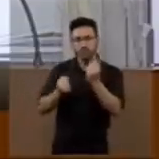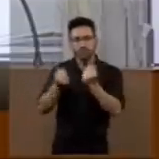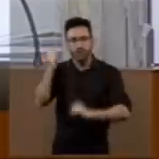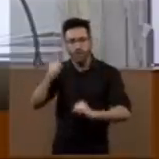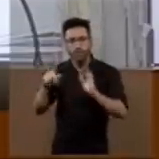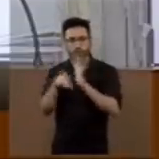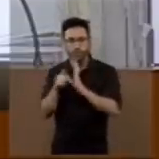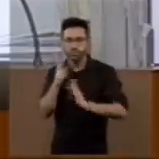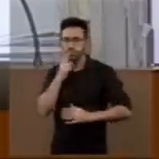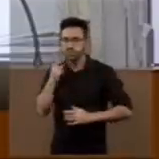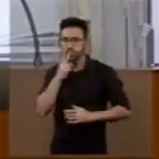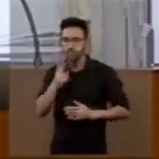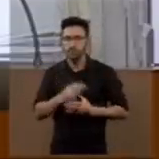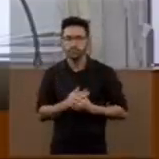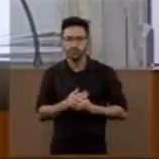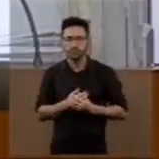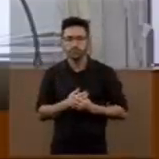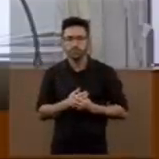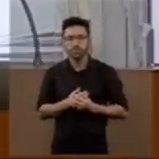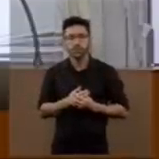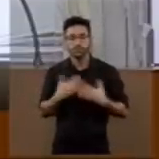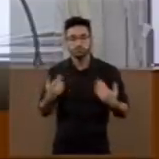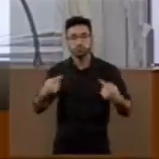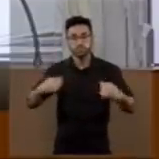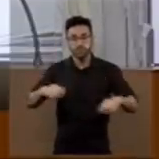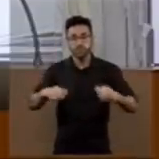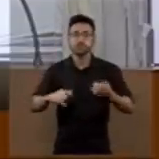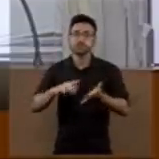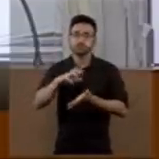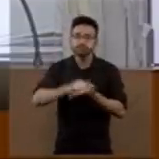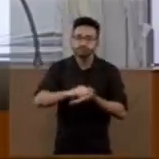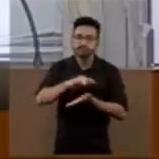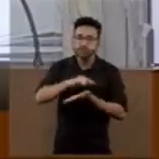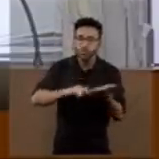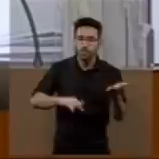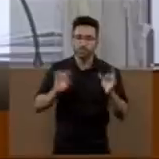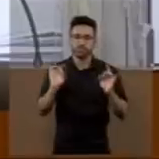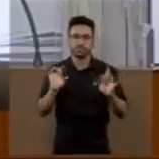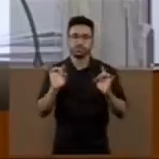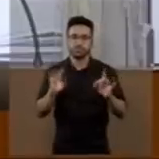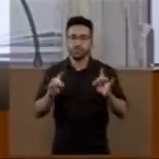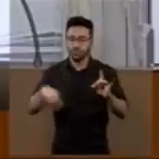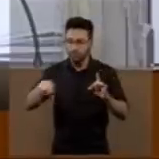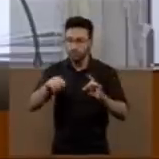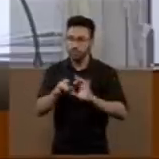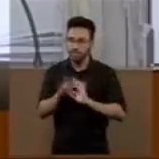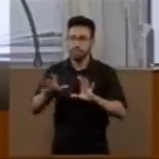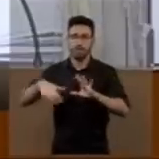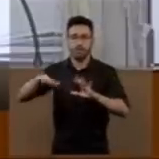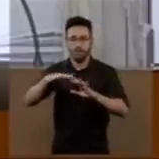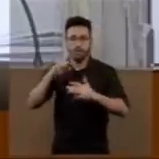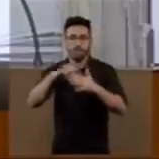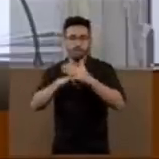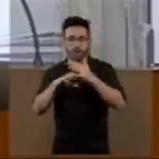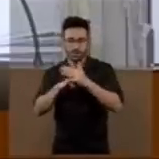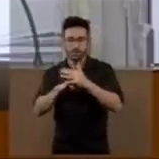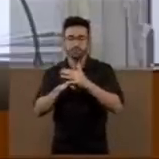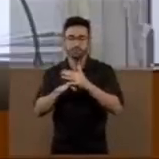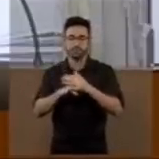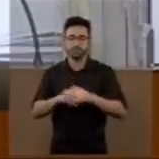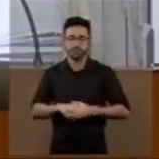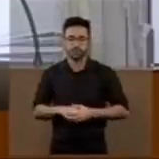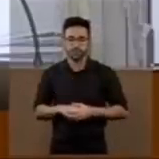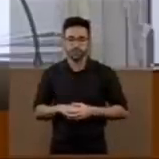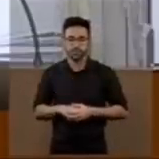fabricação de cigarros e a necessidade de registro especial para desenvolvimento regular dessa atividade econômica, em especial,